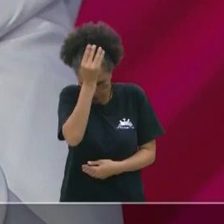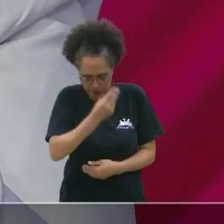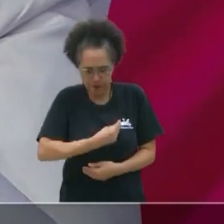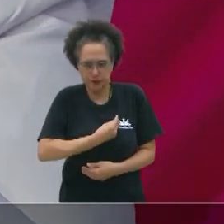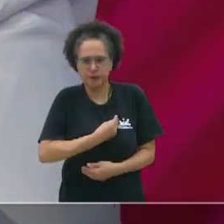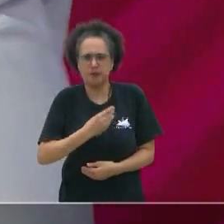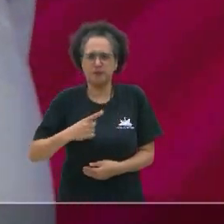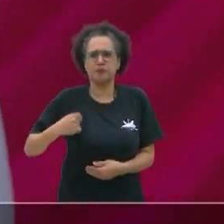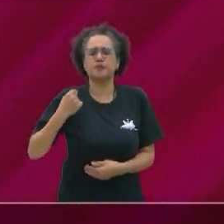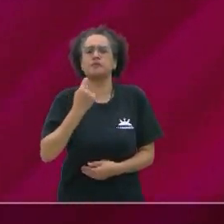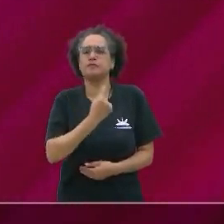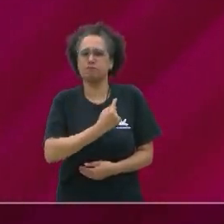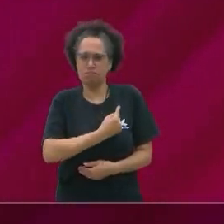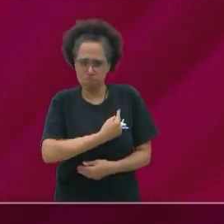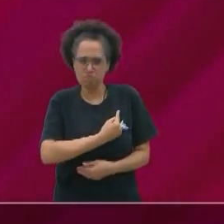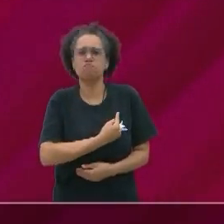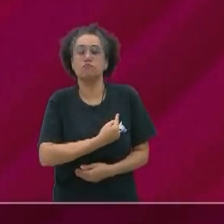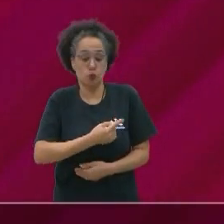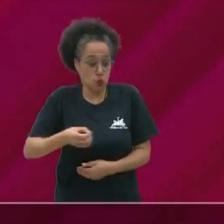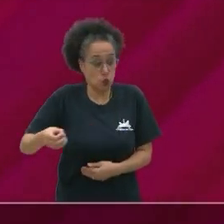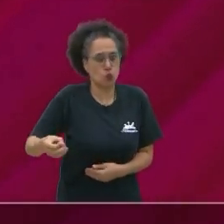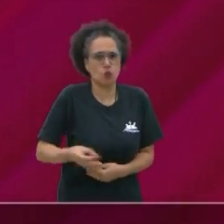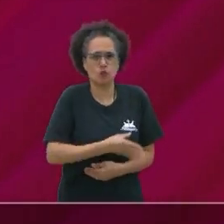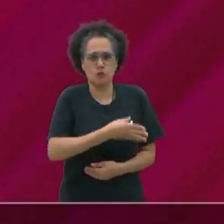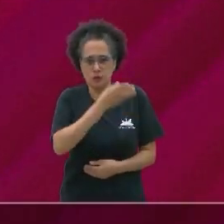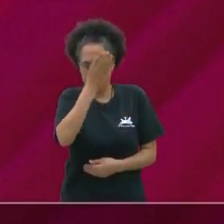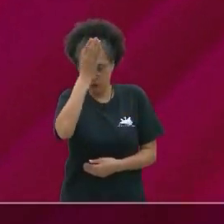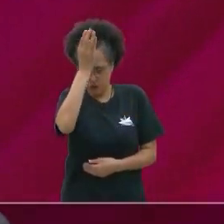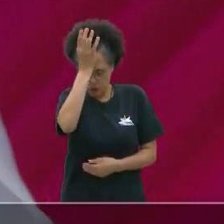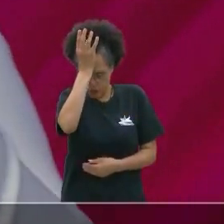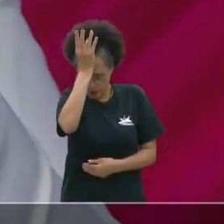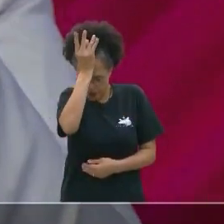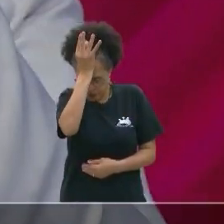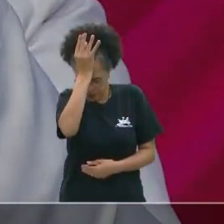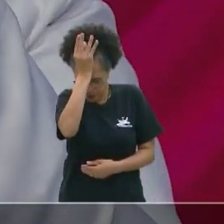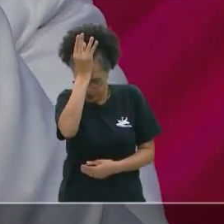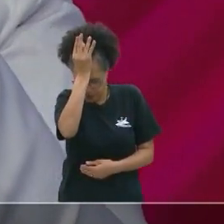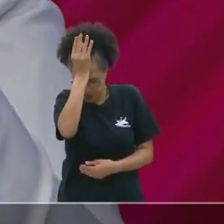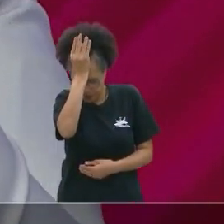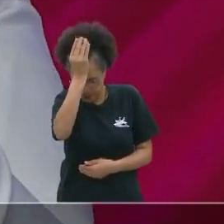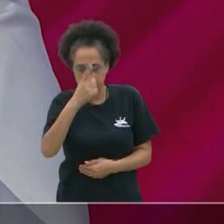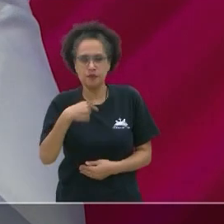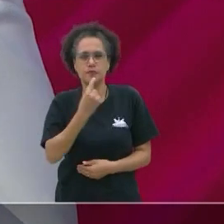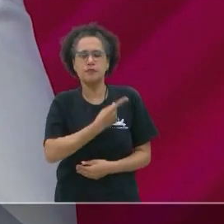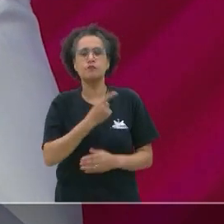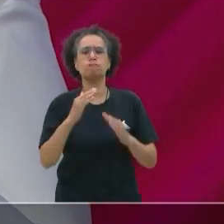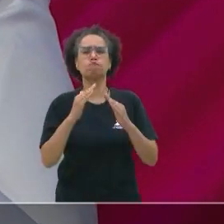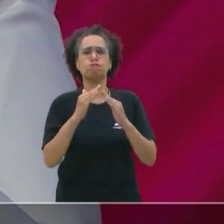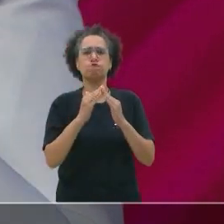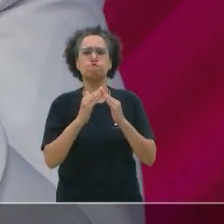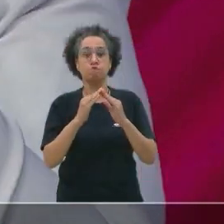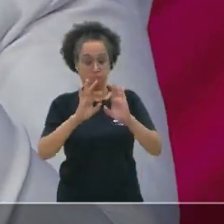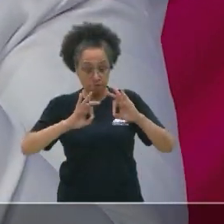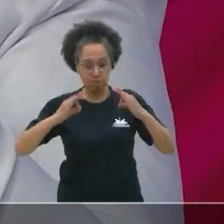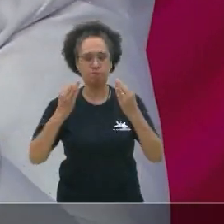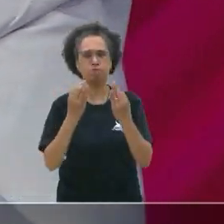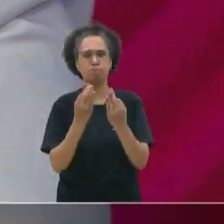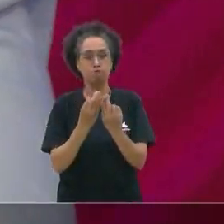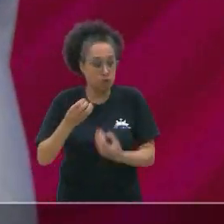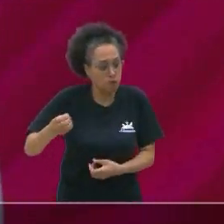vida. Um novo Pentecostes na nossa casa. Um novo Pentecostes na nossa família. Um